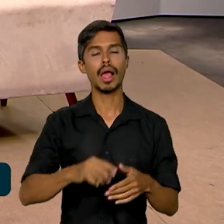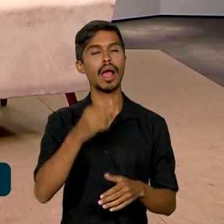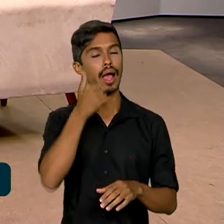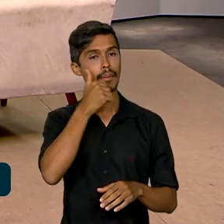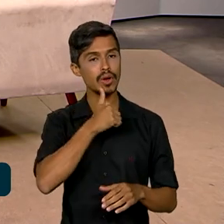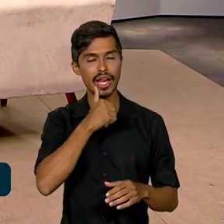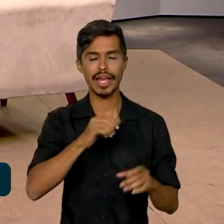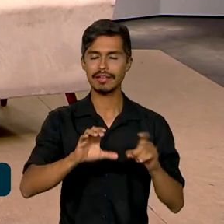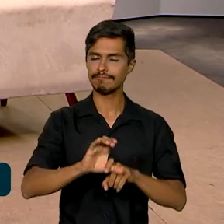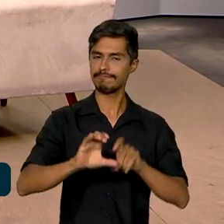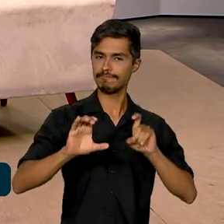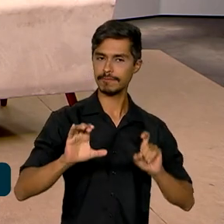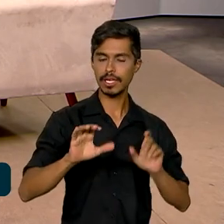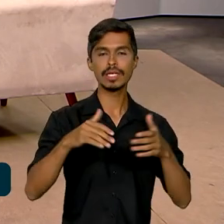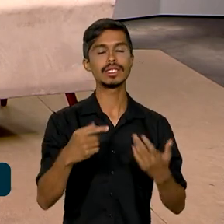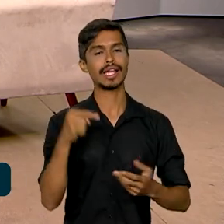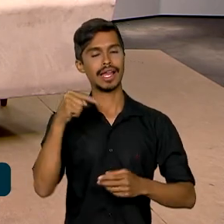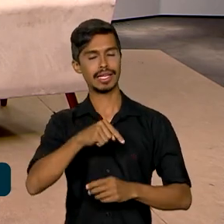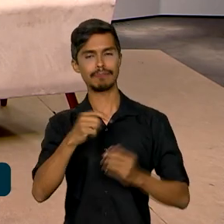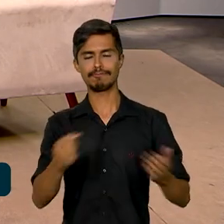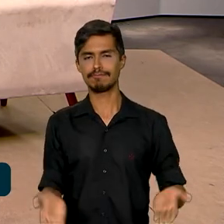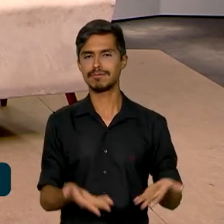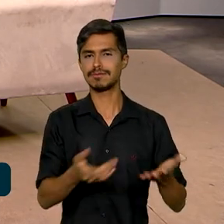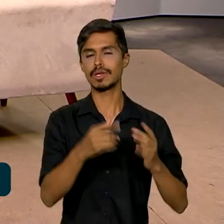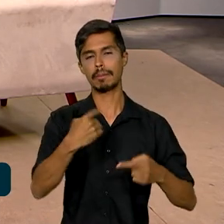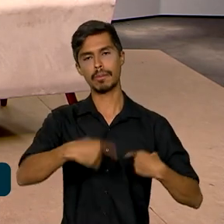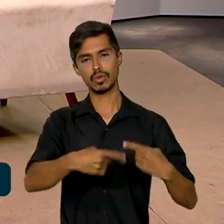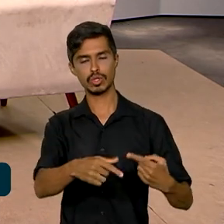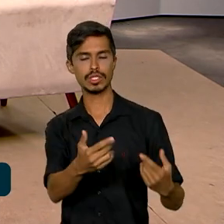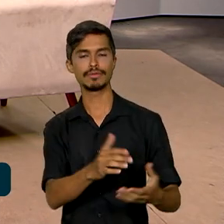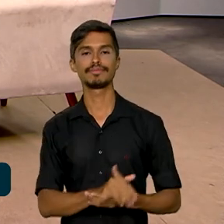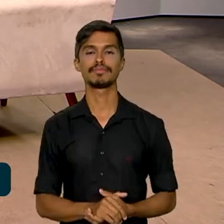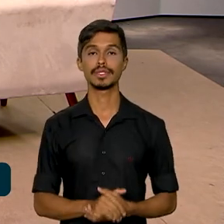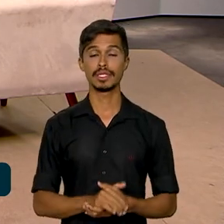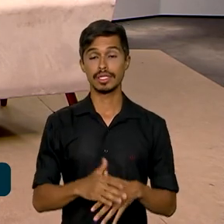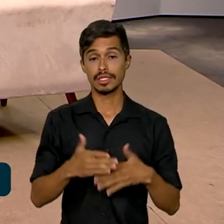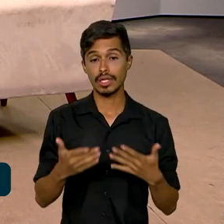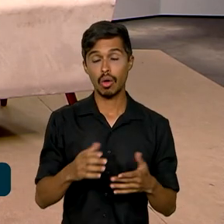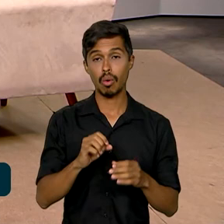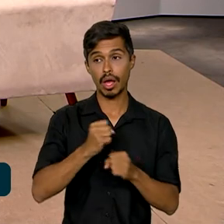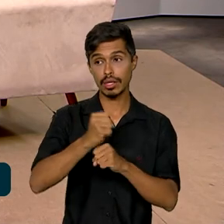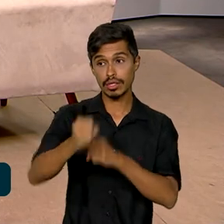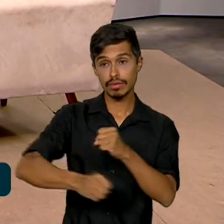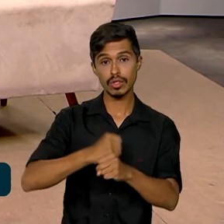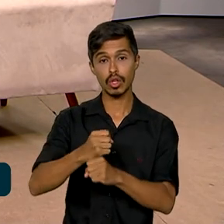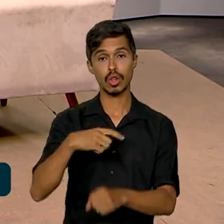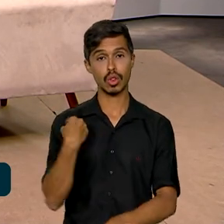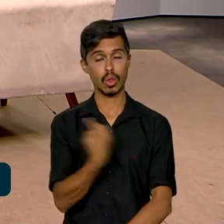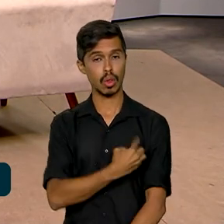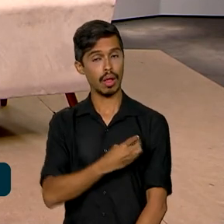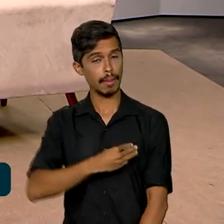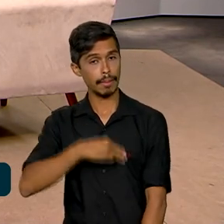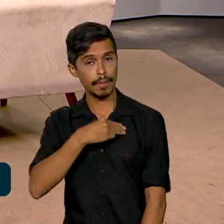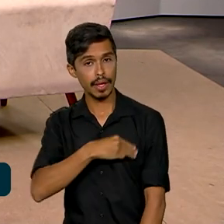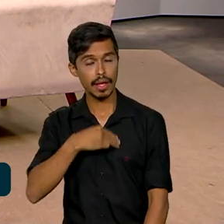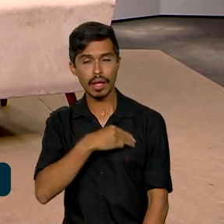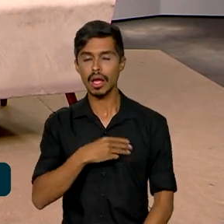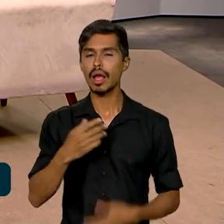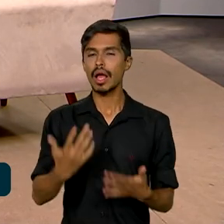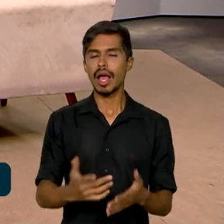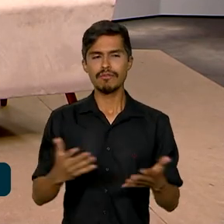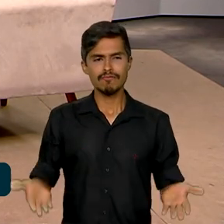mulheres, que reforcem sua participação política. Para isso, no próximo ano, é a nossa missão fortalecer